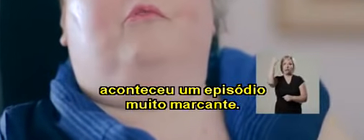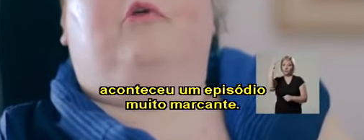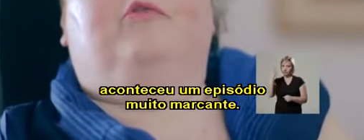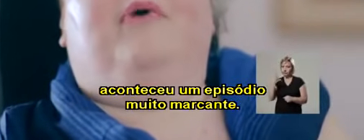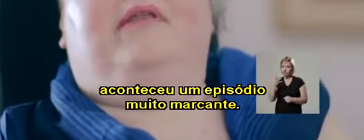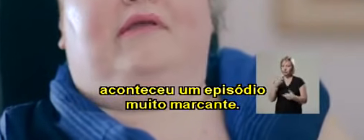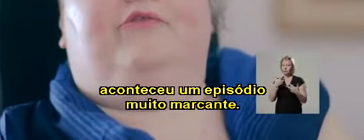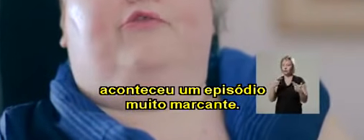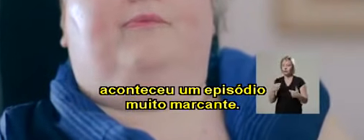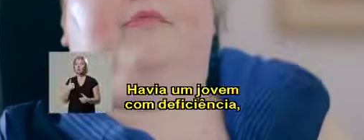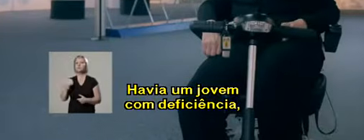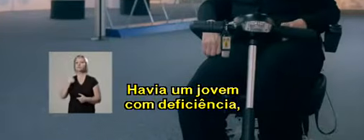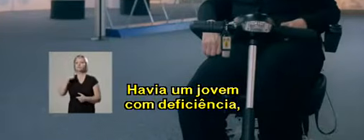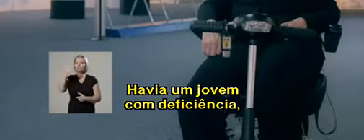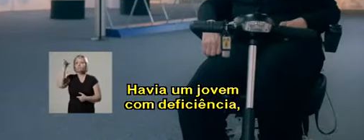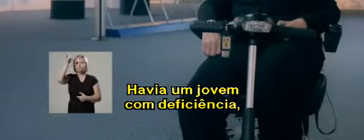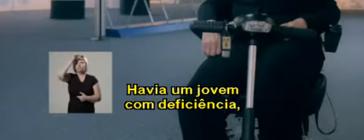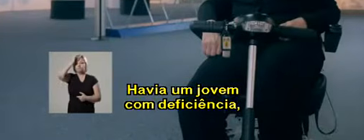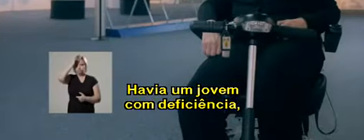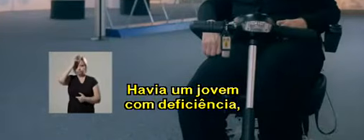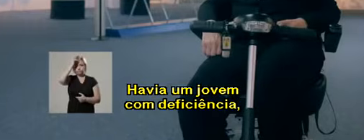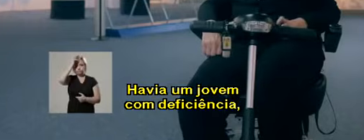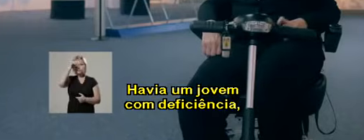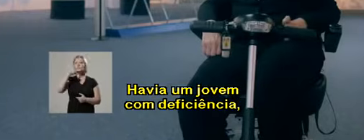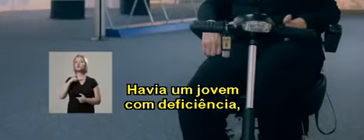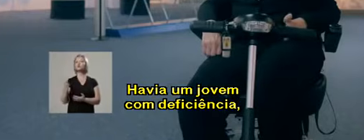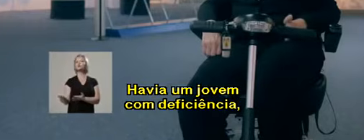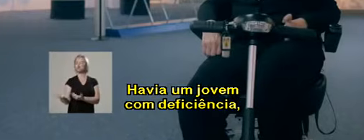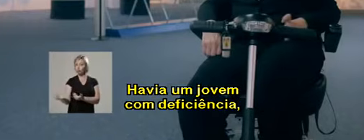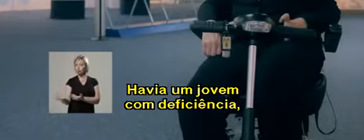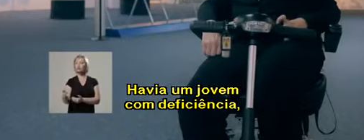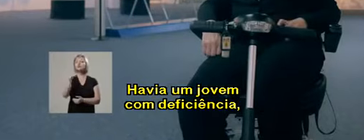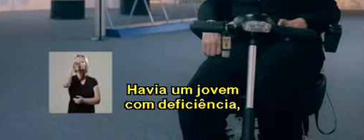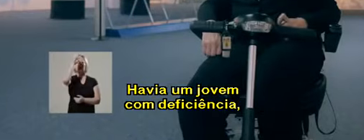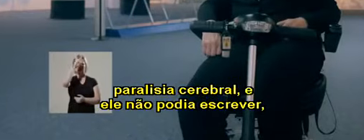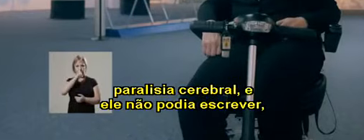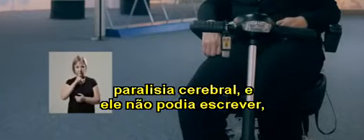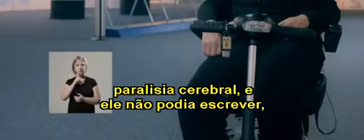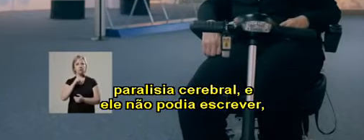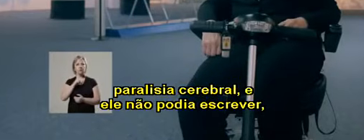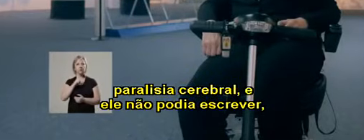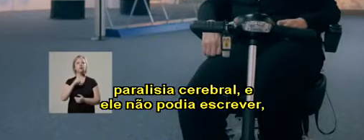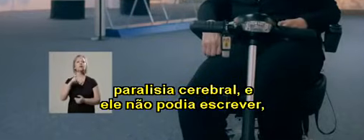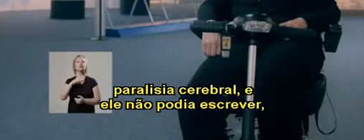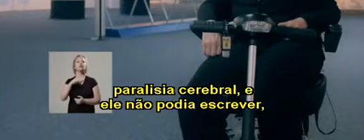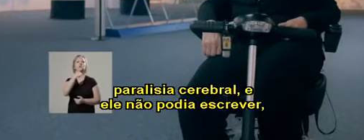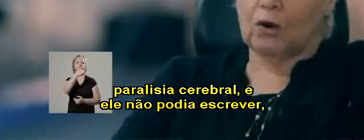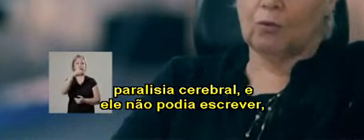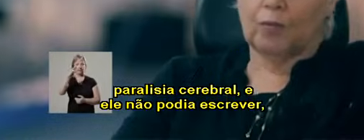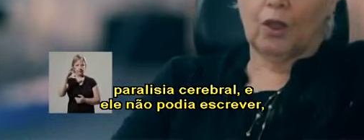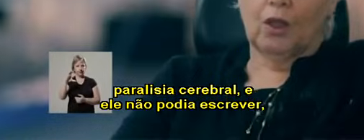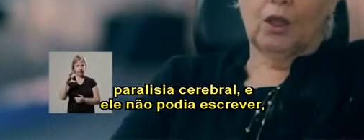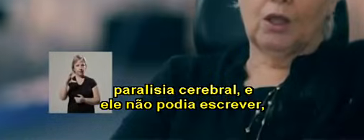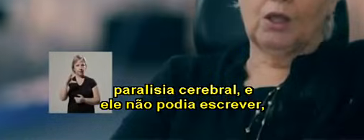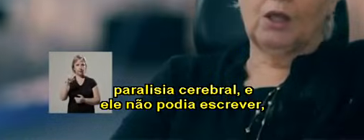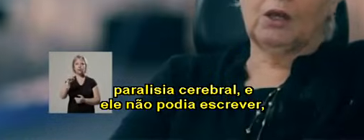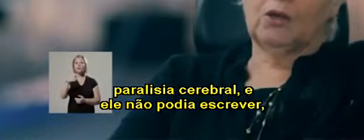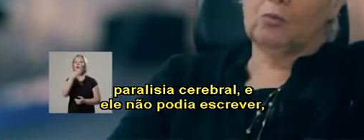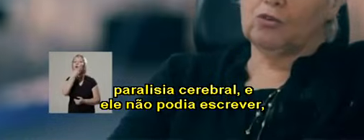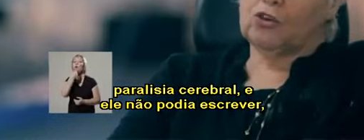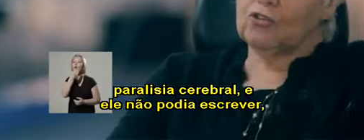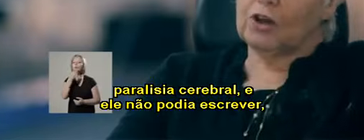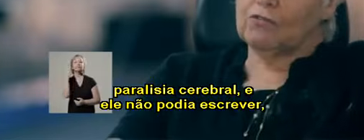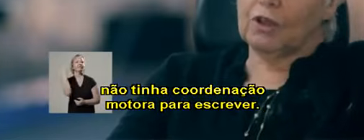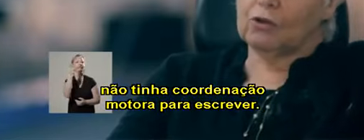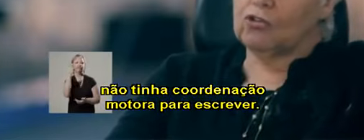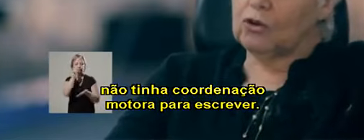episódio muito marcante. Havia um jovem com deficiência, tinha paralisia cerebral, e ele